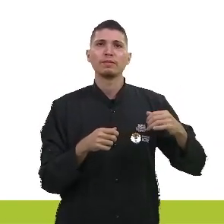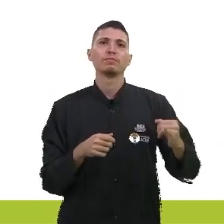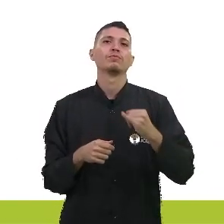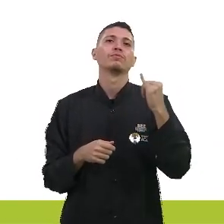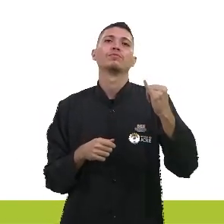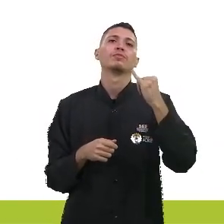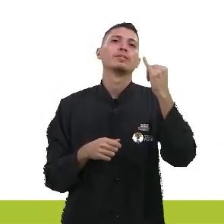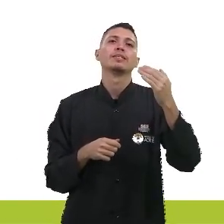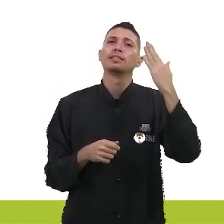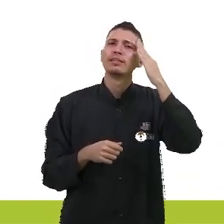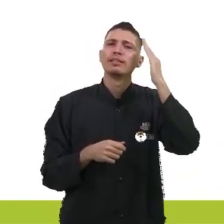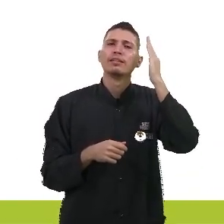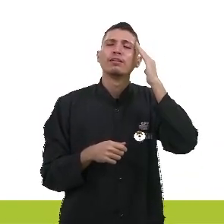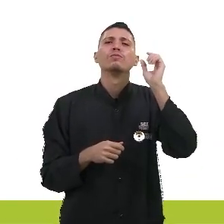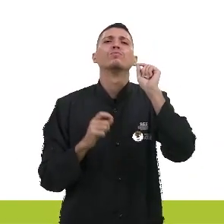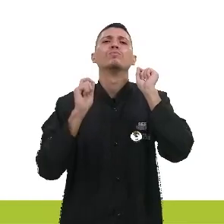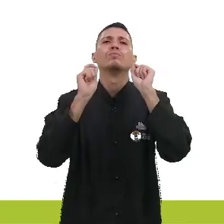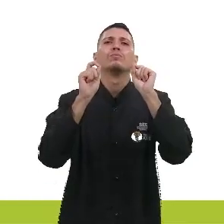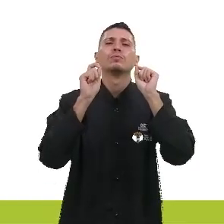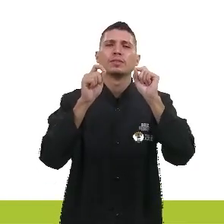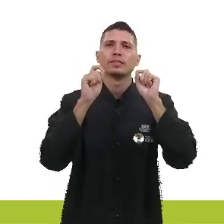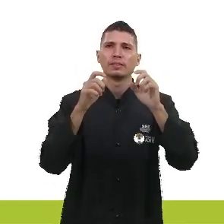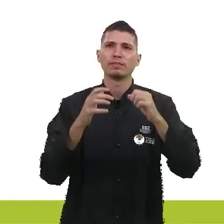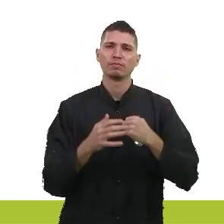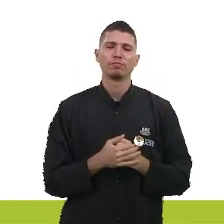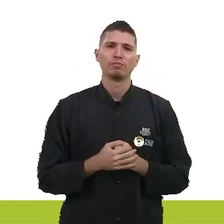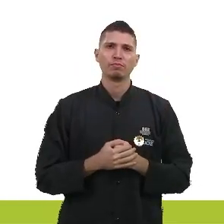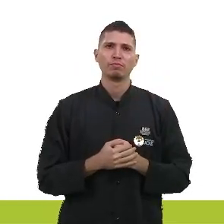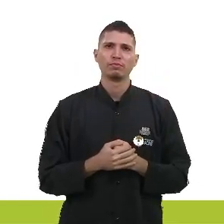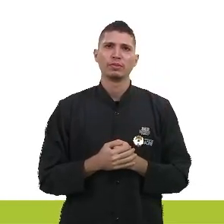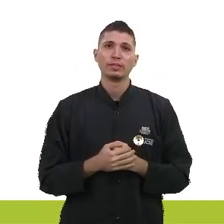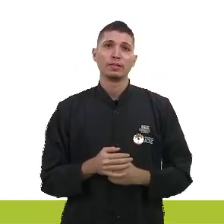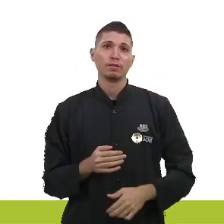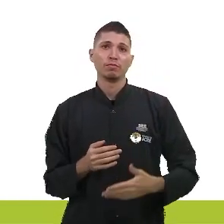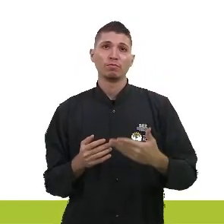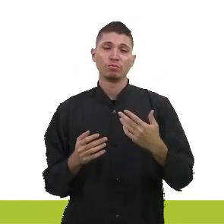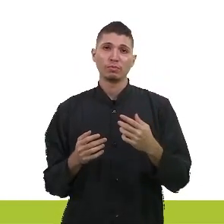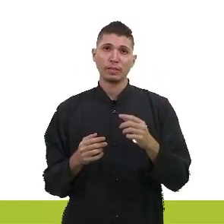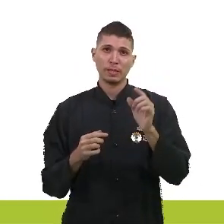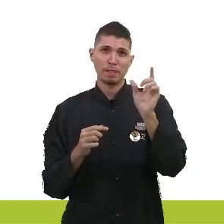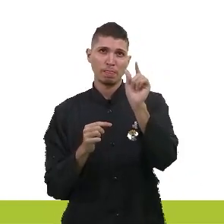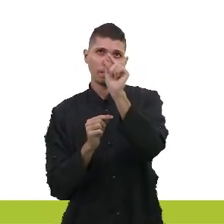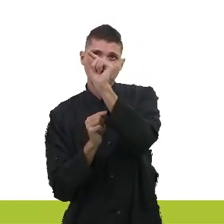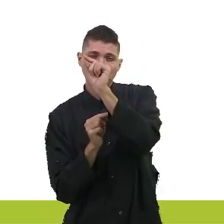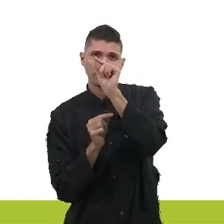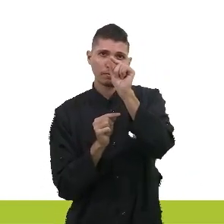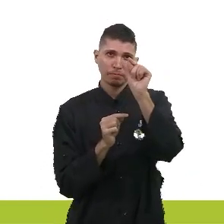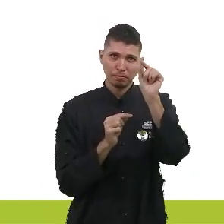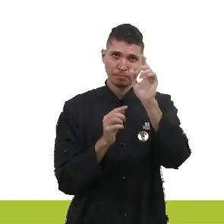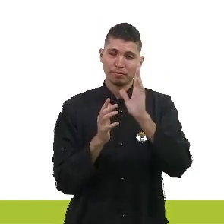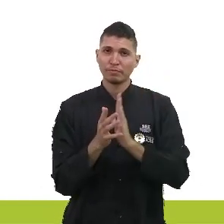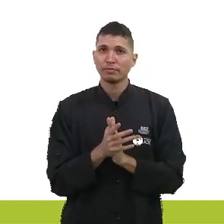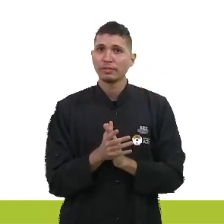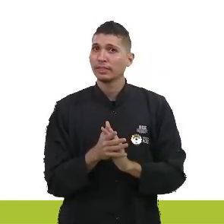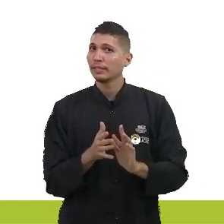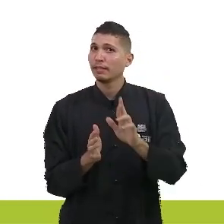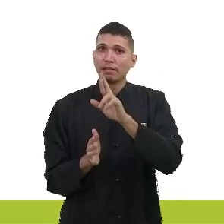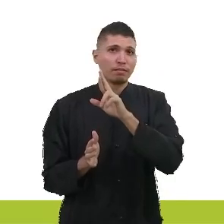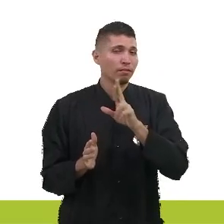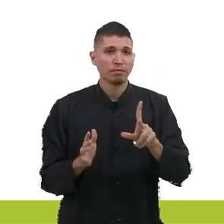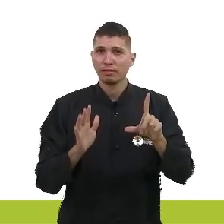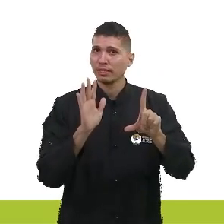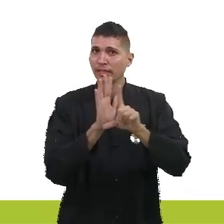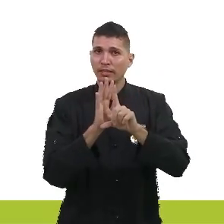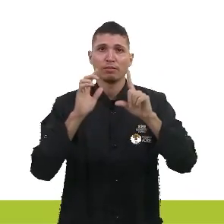ó, observem. O exemplo que não se trata da primeira lei de Newton.